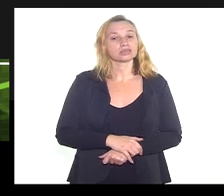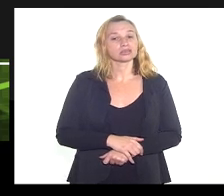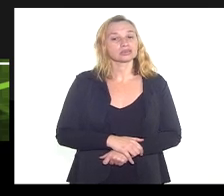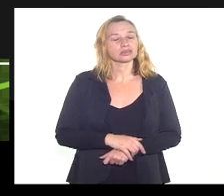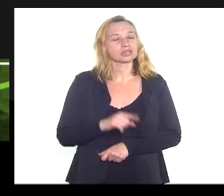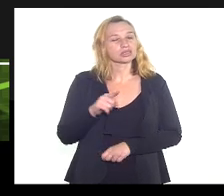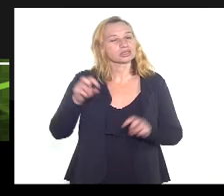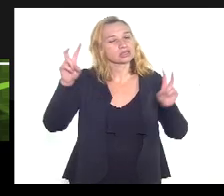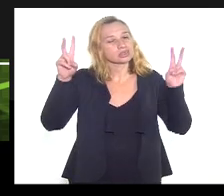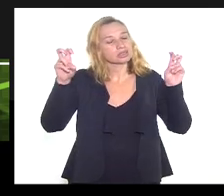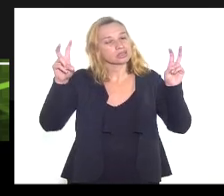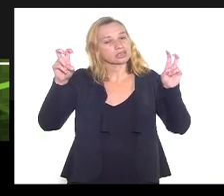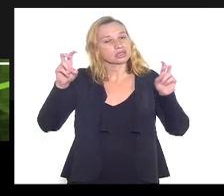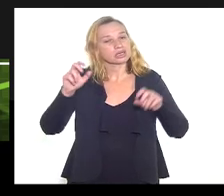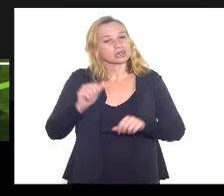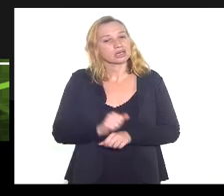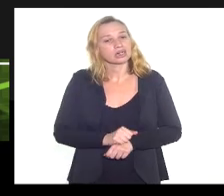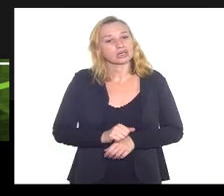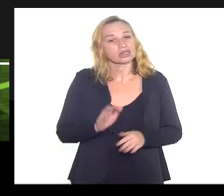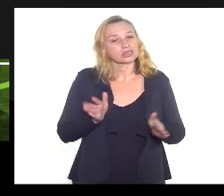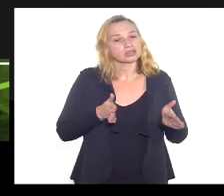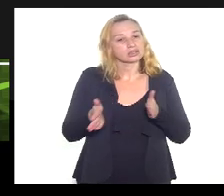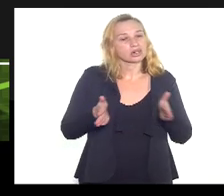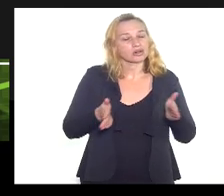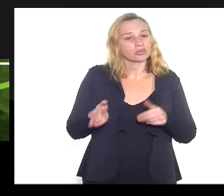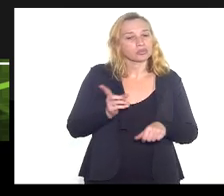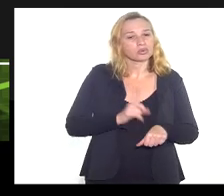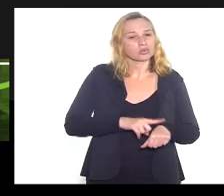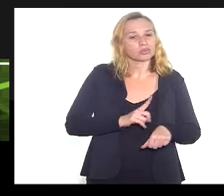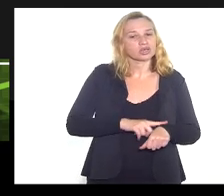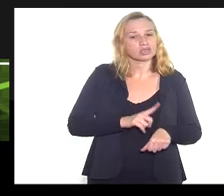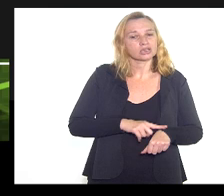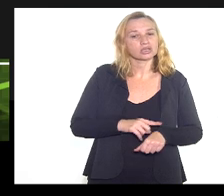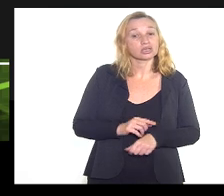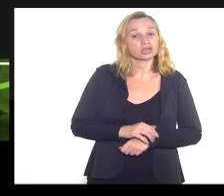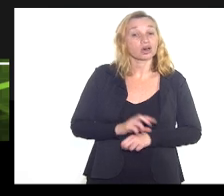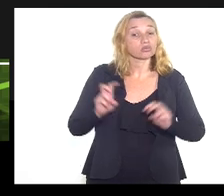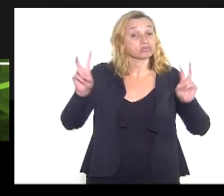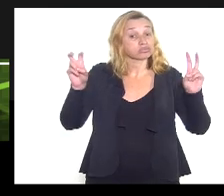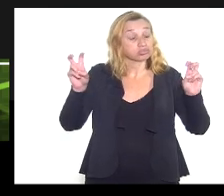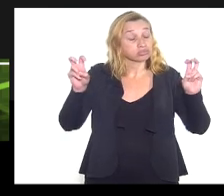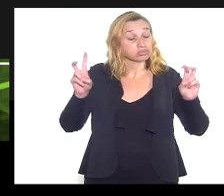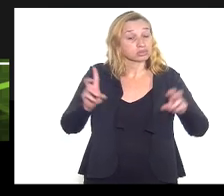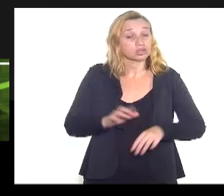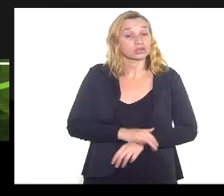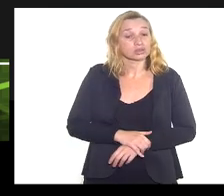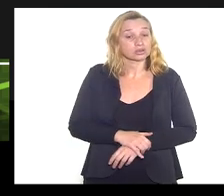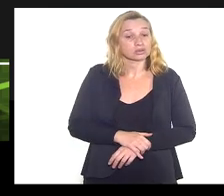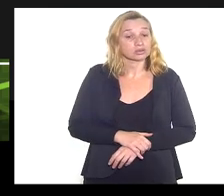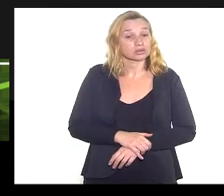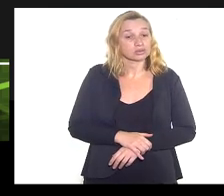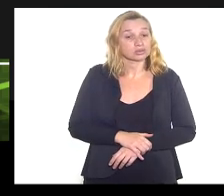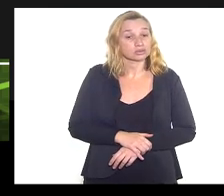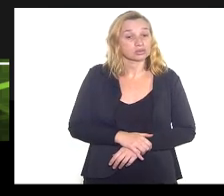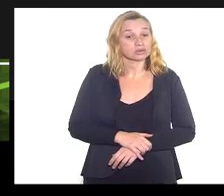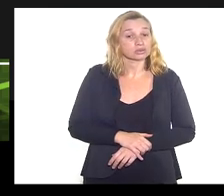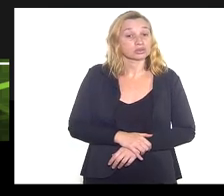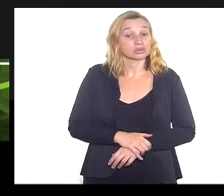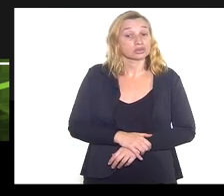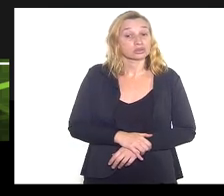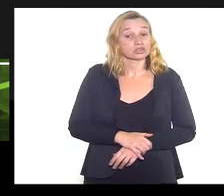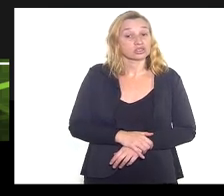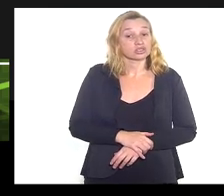Esse tema da admissão temporária, ele é um tema, sem dúvida nenhuma, controverso.